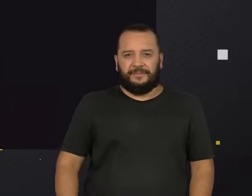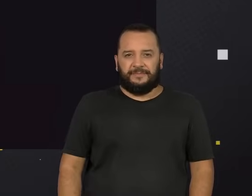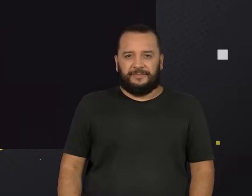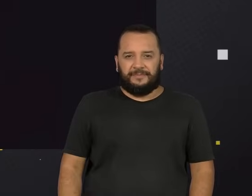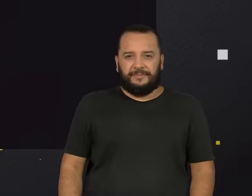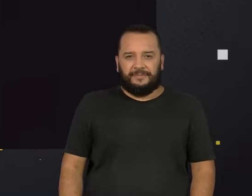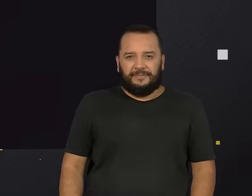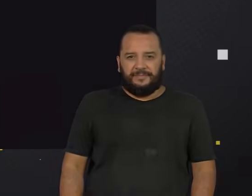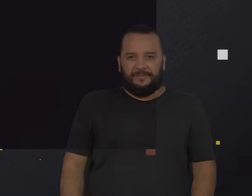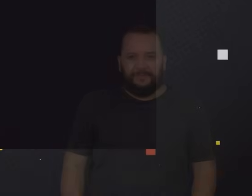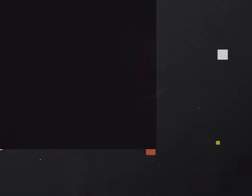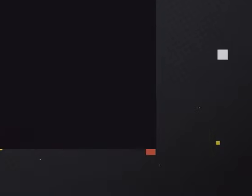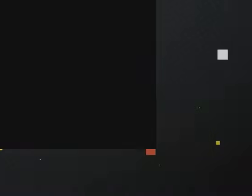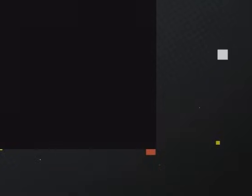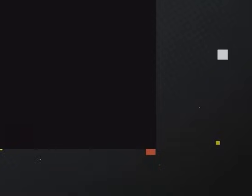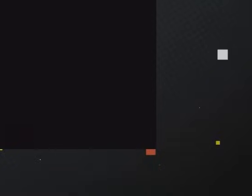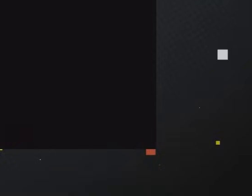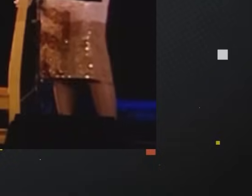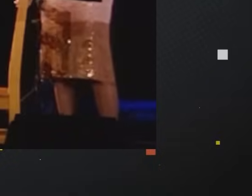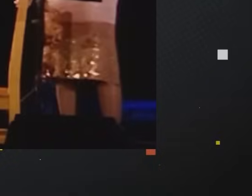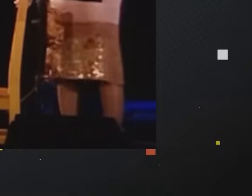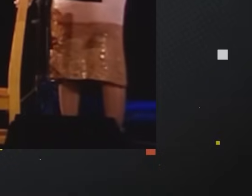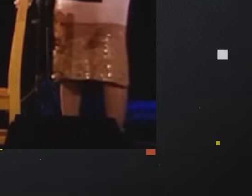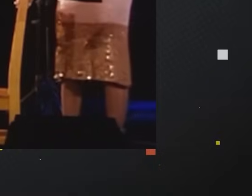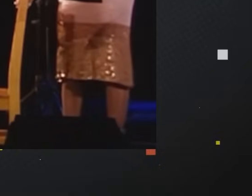afogadas nas janelas do luar,